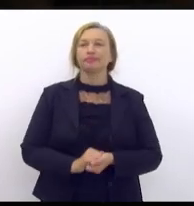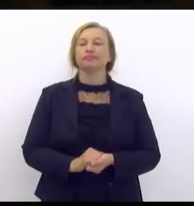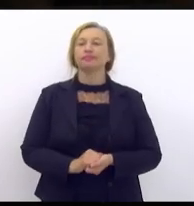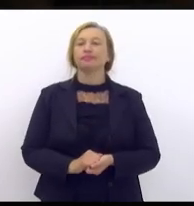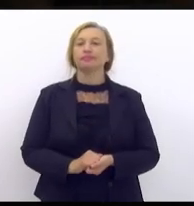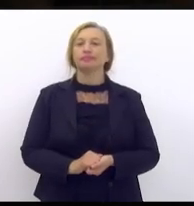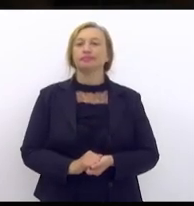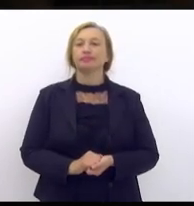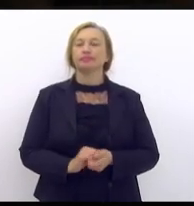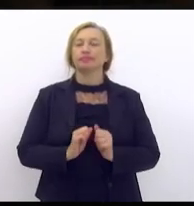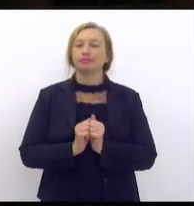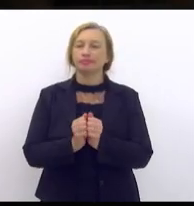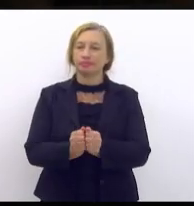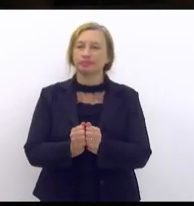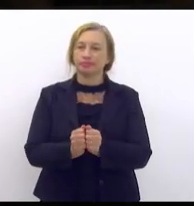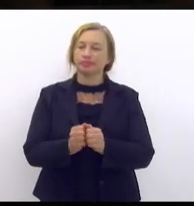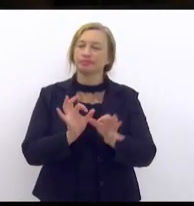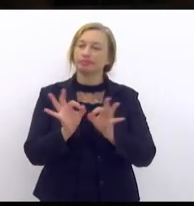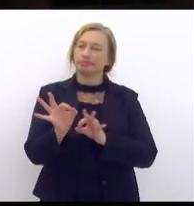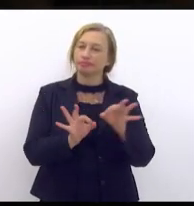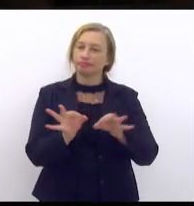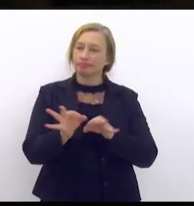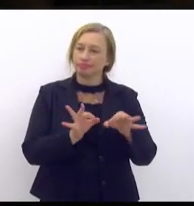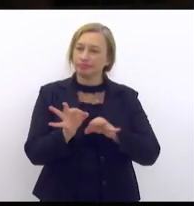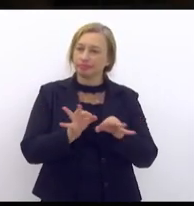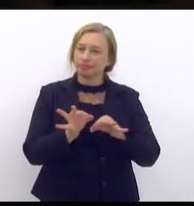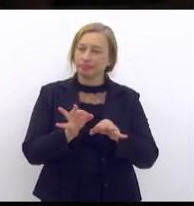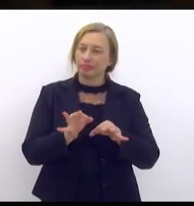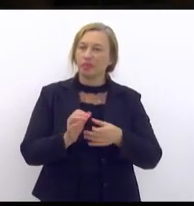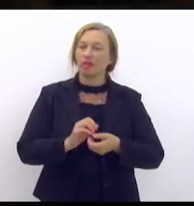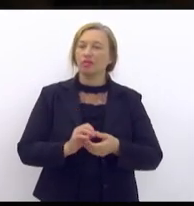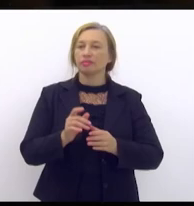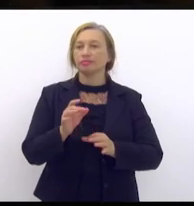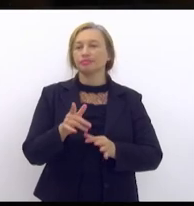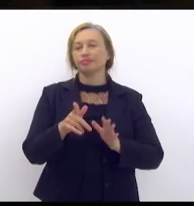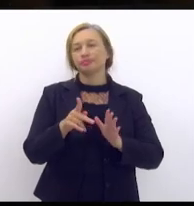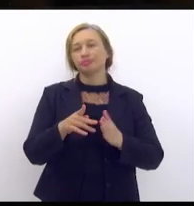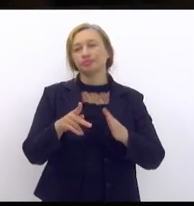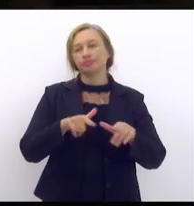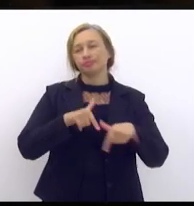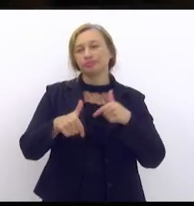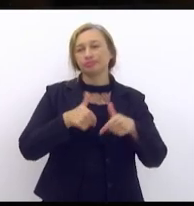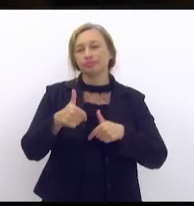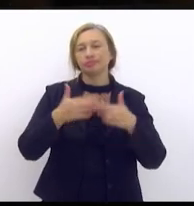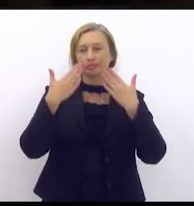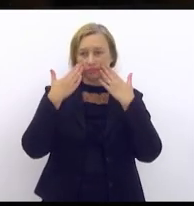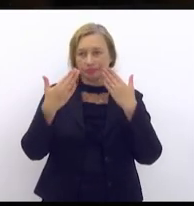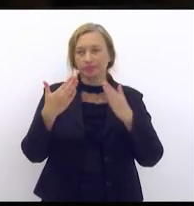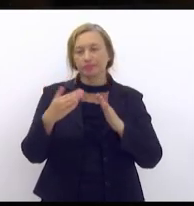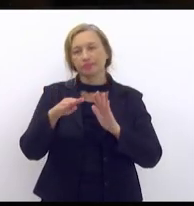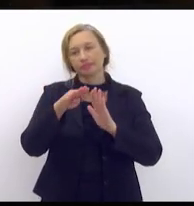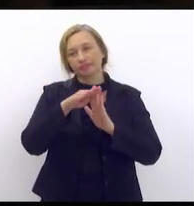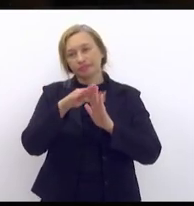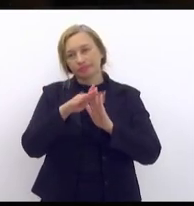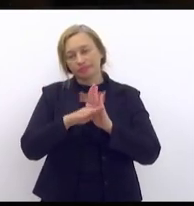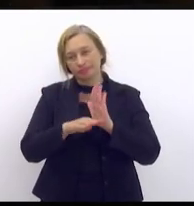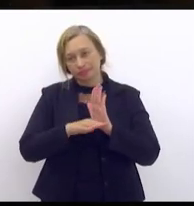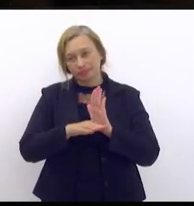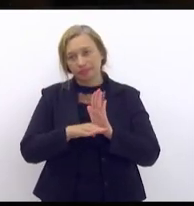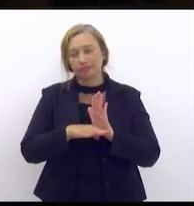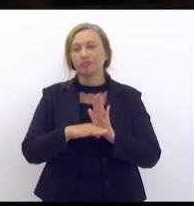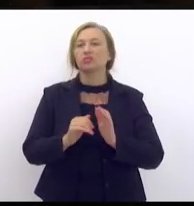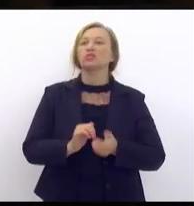compuseram, e que vão estar conosco aí na organização desse plano de trabalho. Ali eu apresentei alguns recortes, um pouco do que